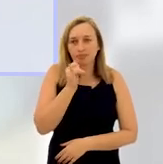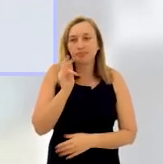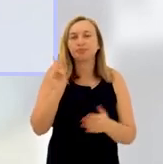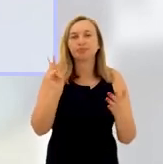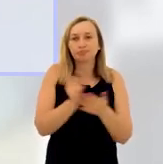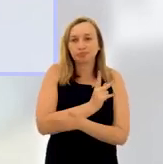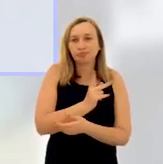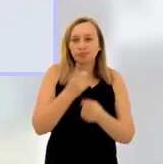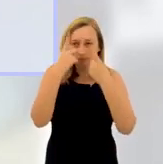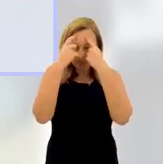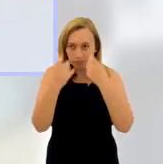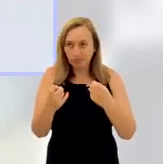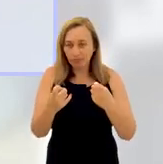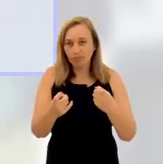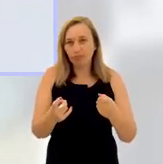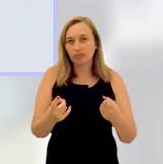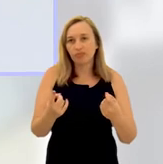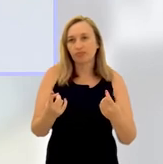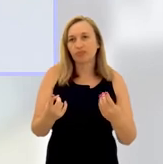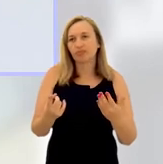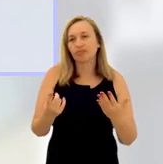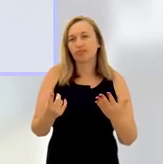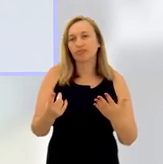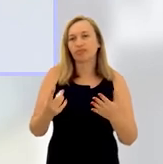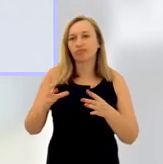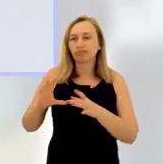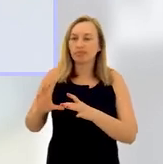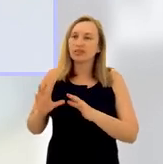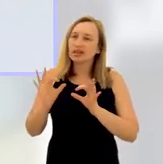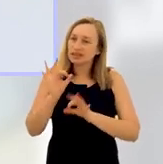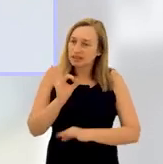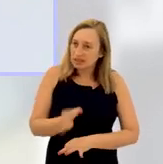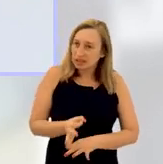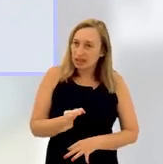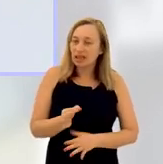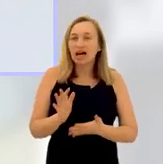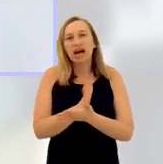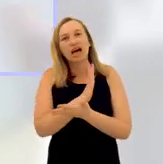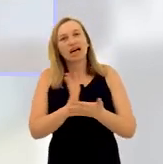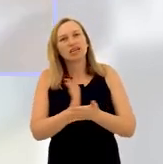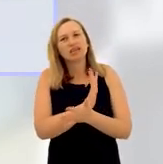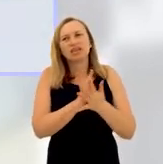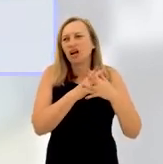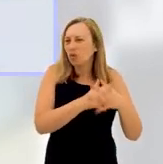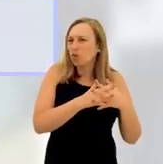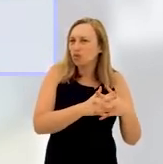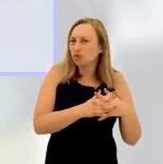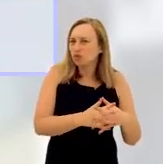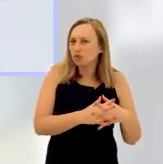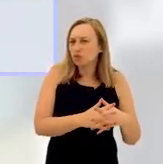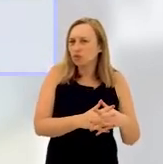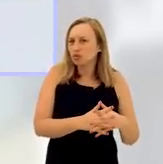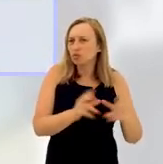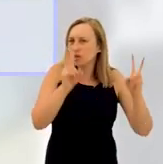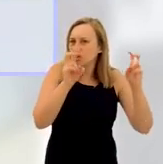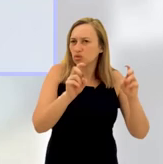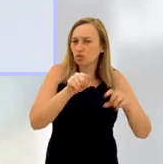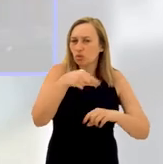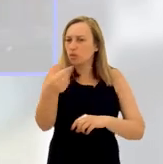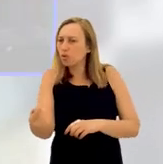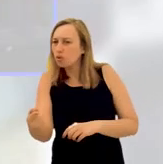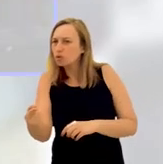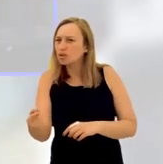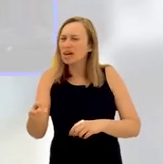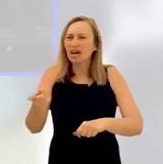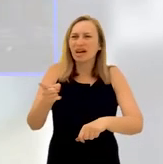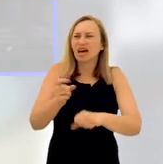relatar o episódio de violência de uma forma concatenada, encadeada. Muitas das vezes ela confunde um episódio com o outro, tanto tempo